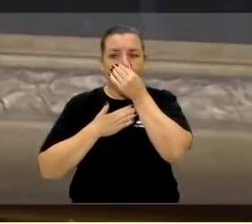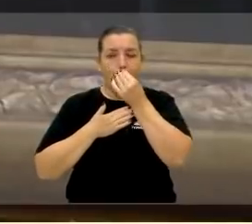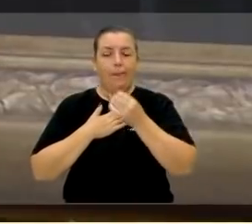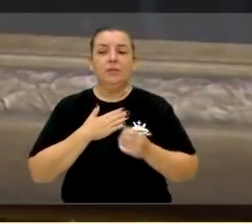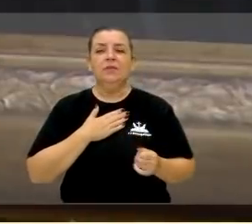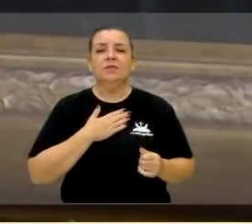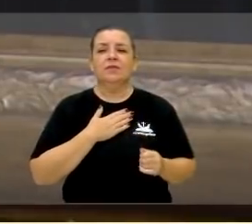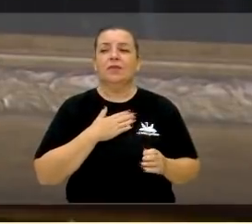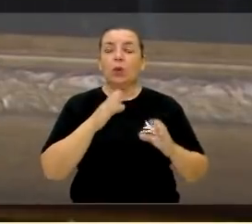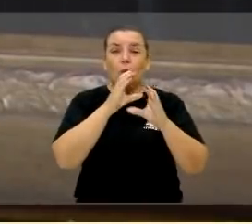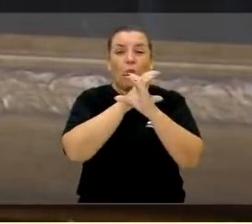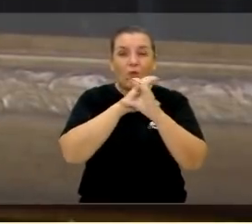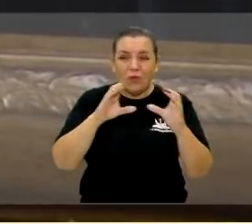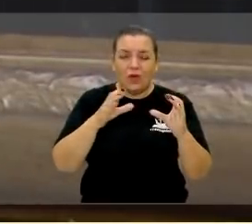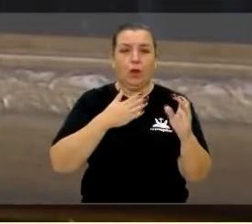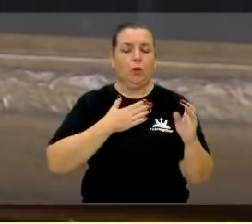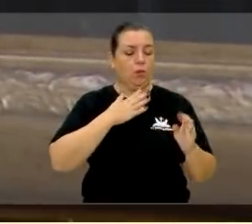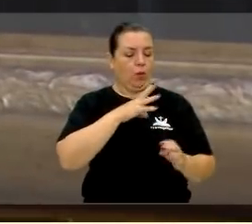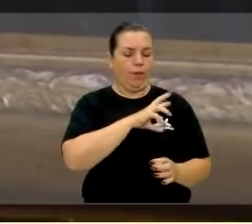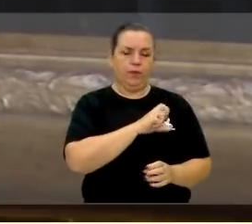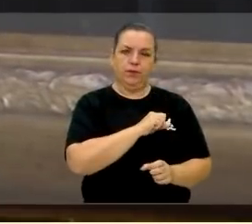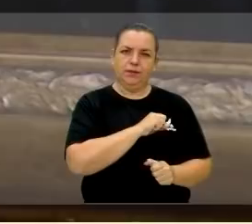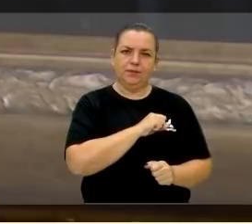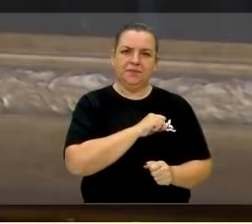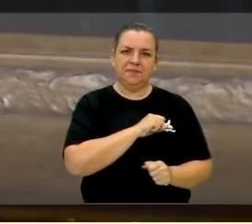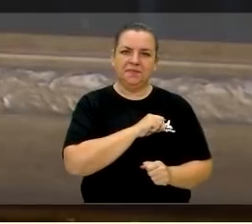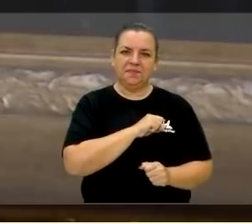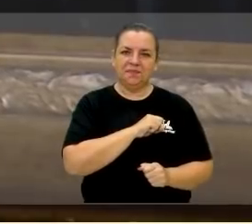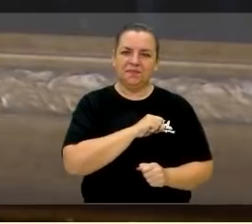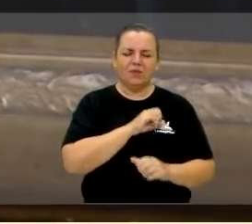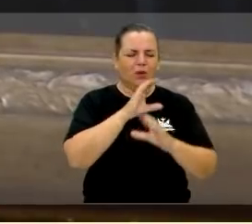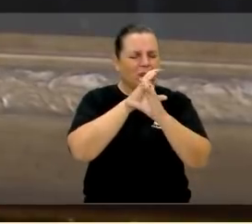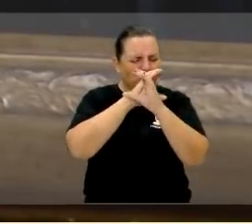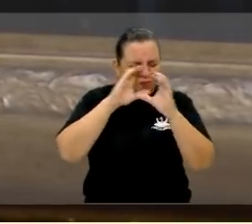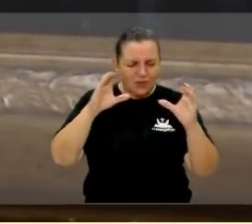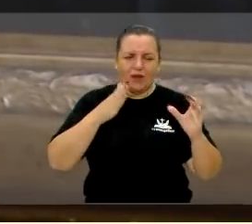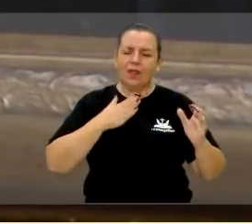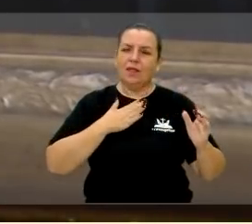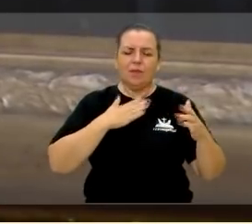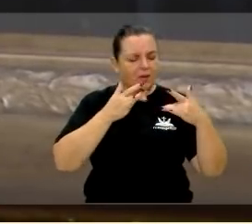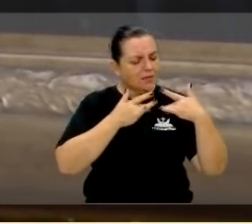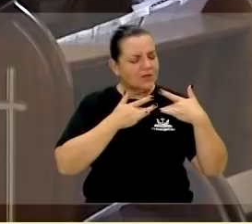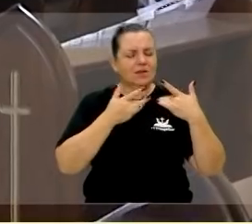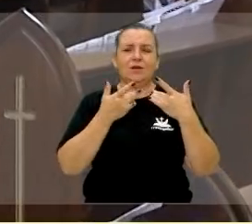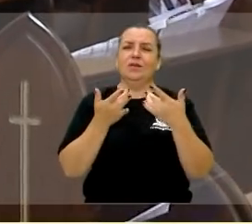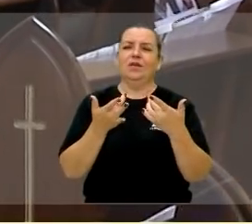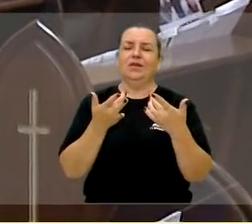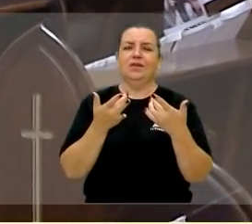Confie no meu amor, confie na minha misericórdia,